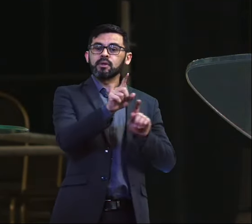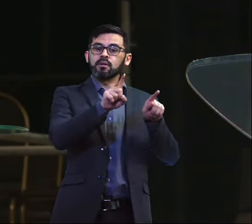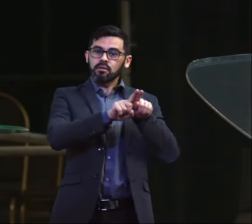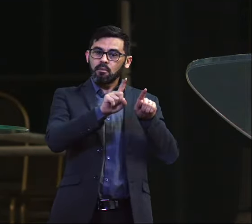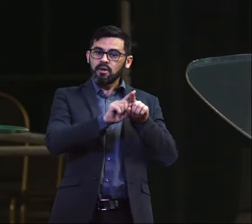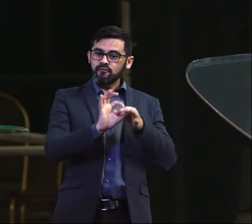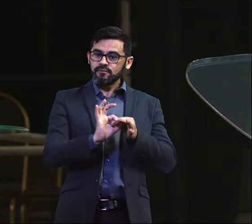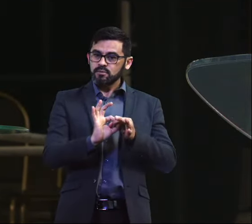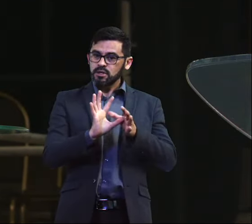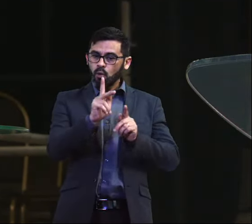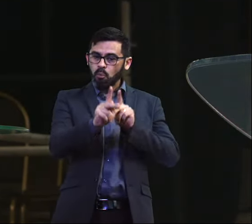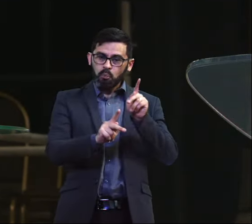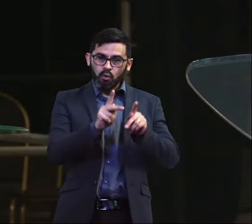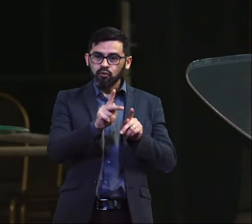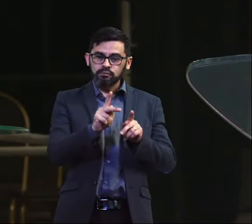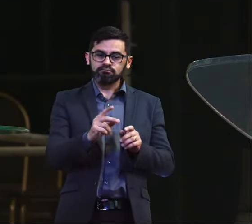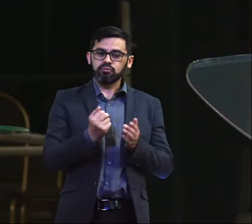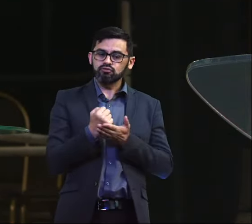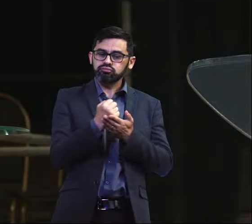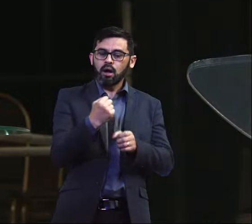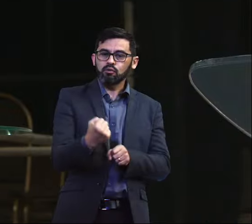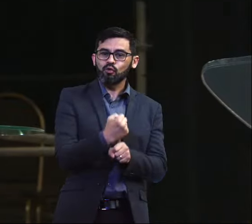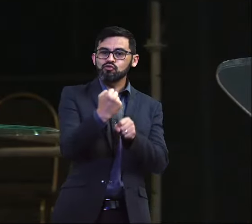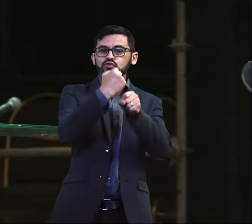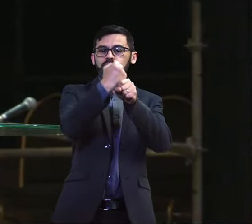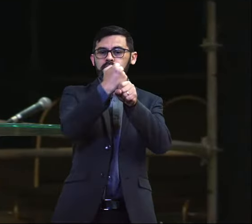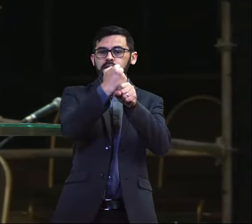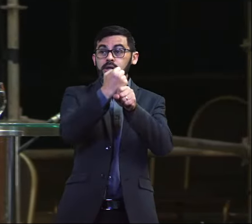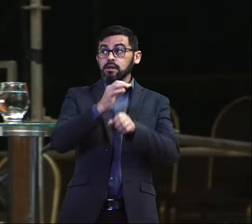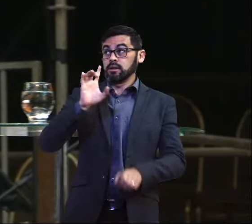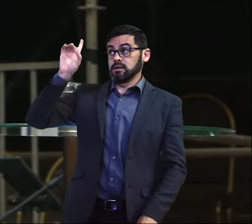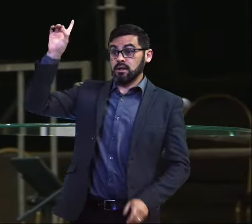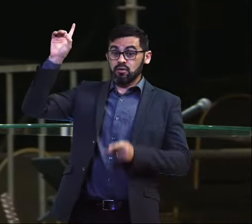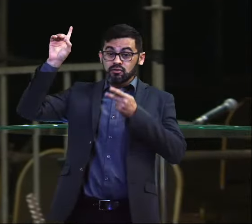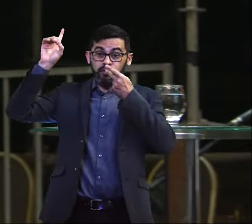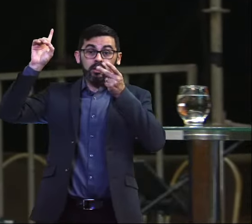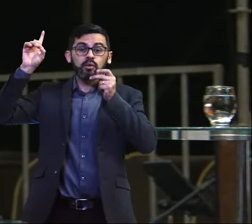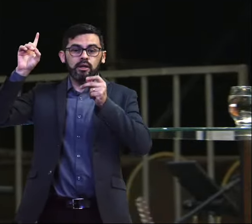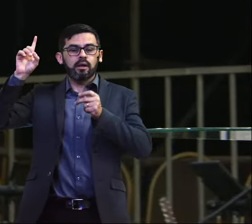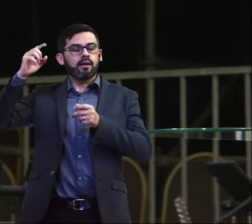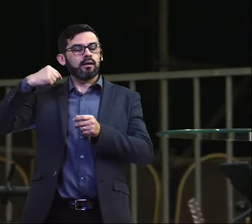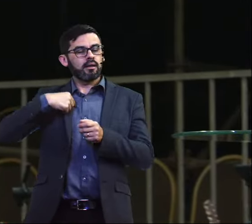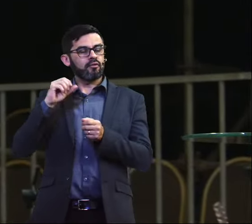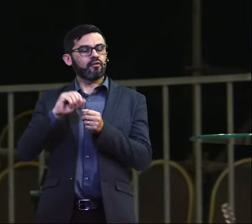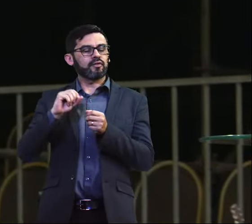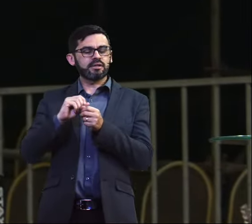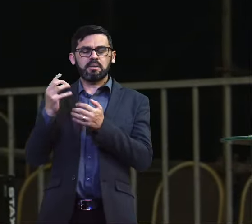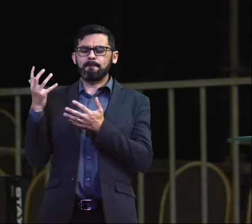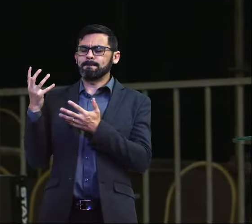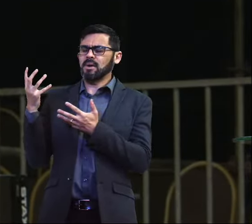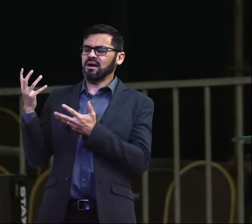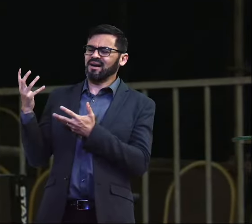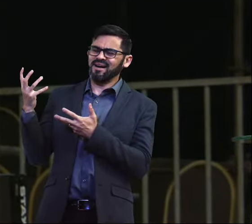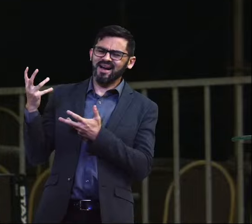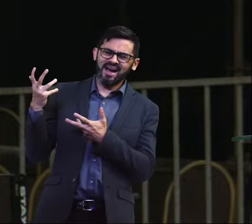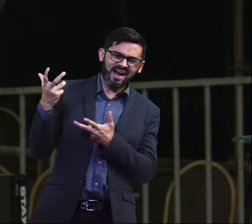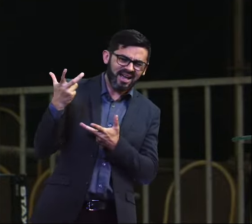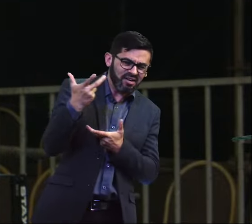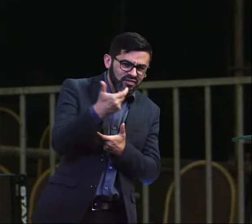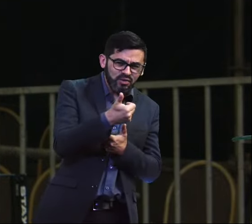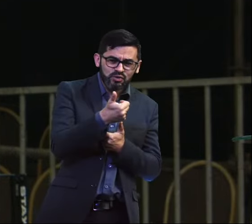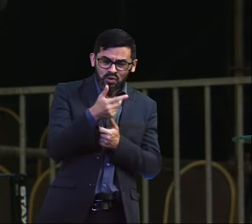povo dessa condição. Deus está falando: eu vou fazer algo maravilhoso. Os chacais vão ficar